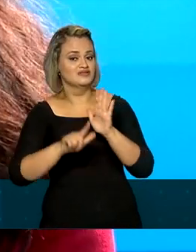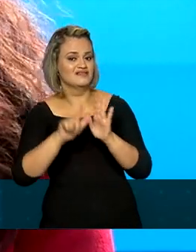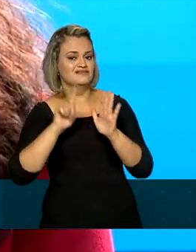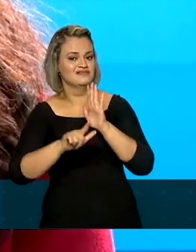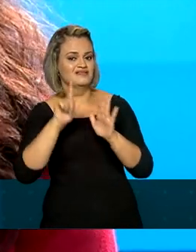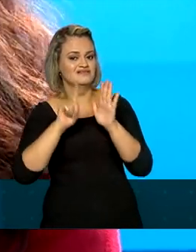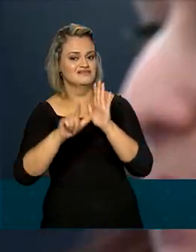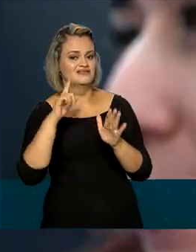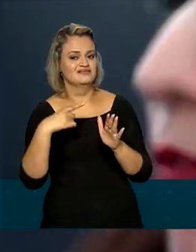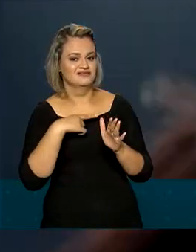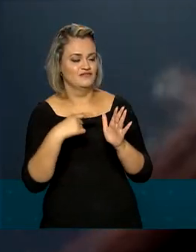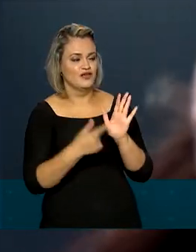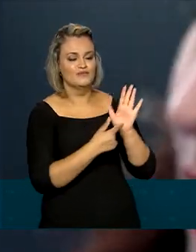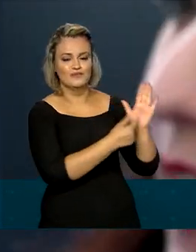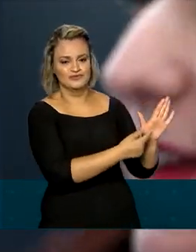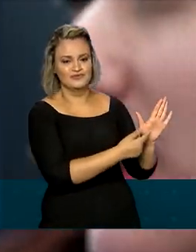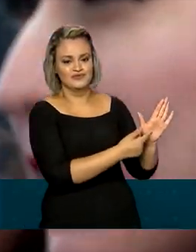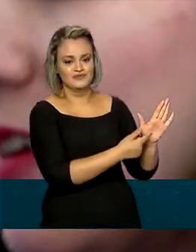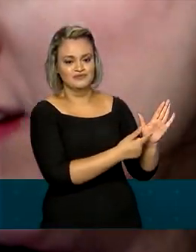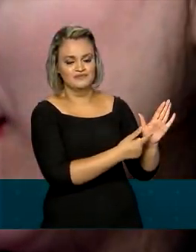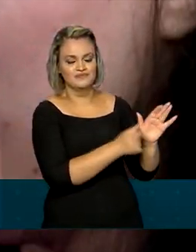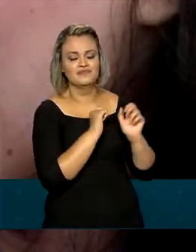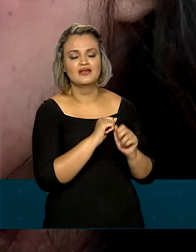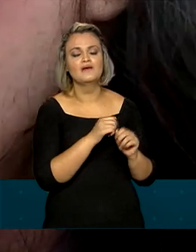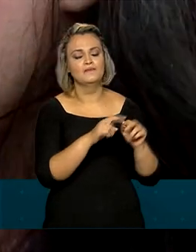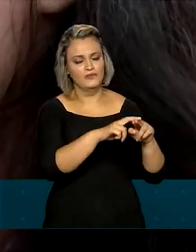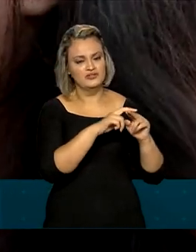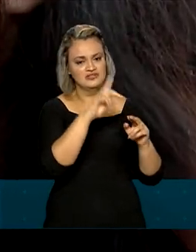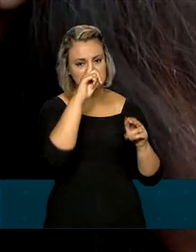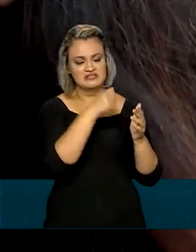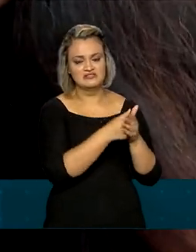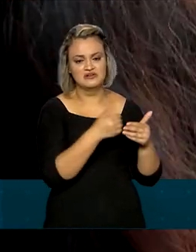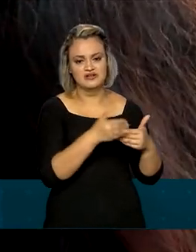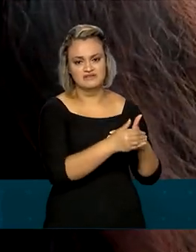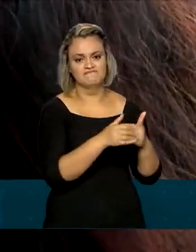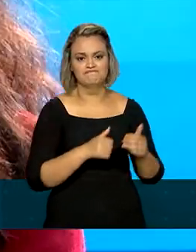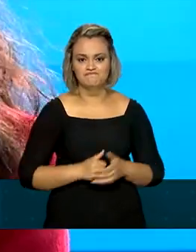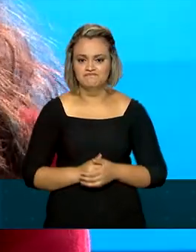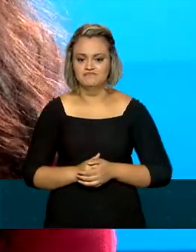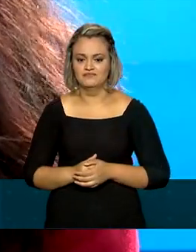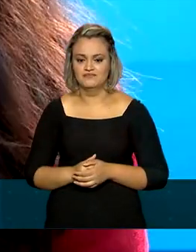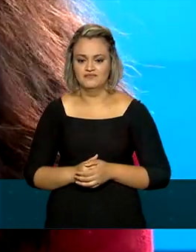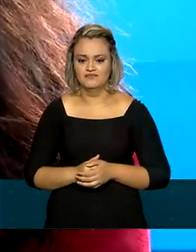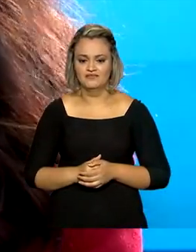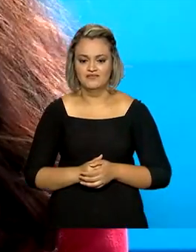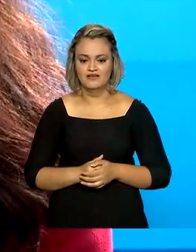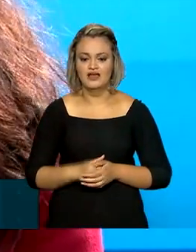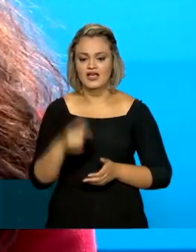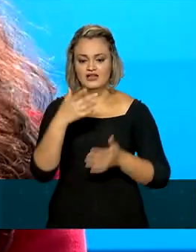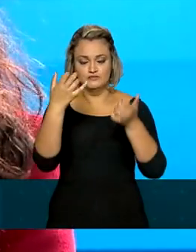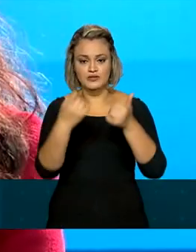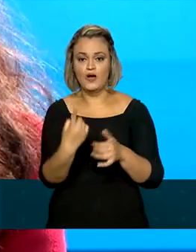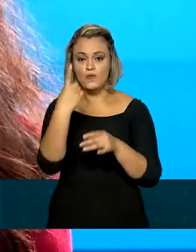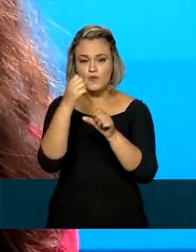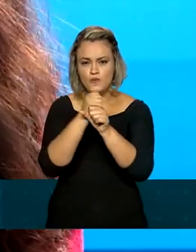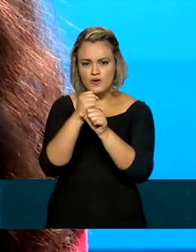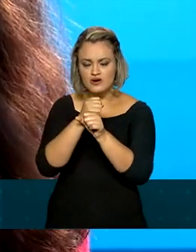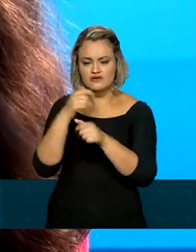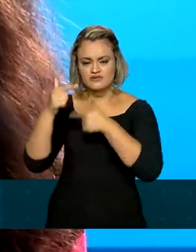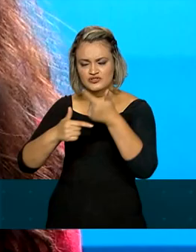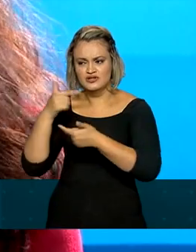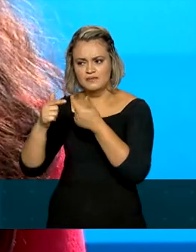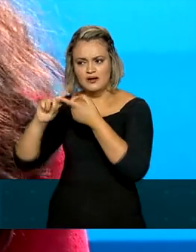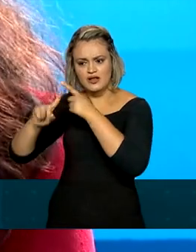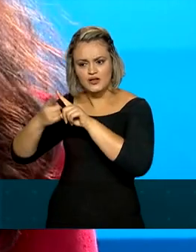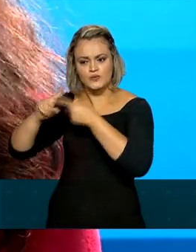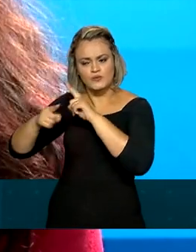cúpulas e reuniões ministeriais realizadas no país ao longo do ano. Mas um ano de trabalho juntos, de